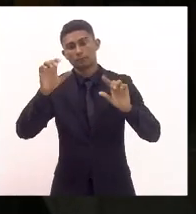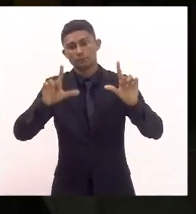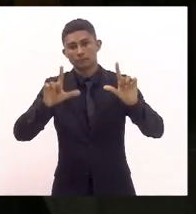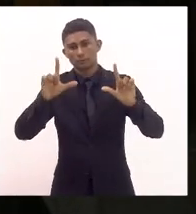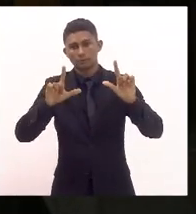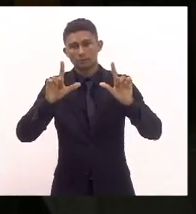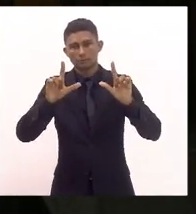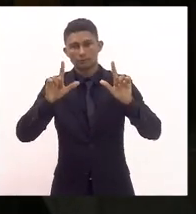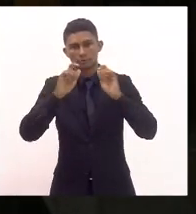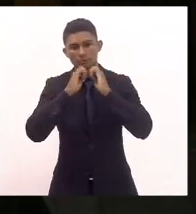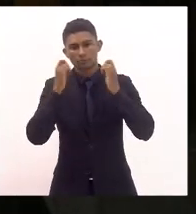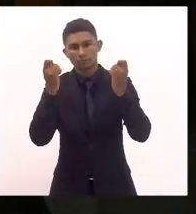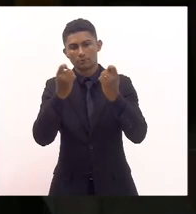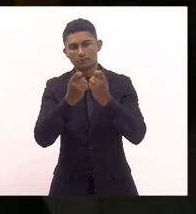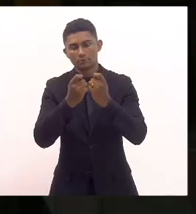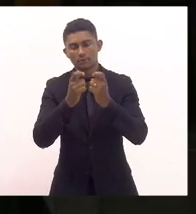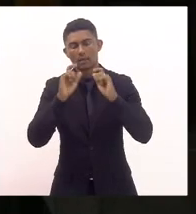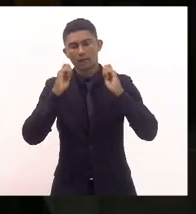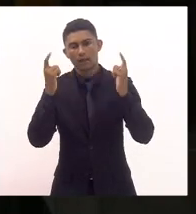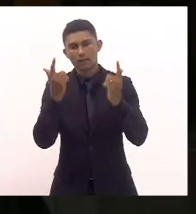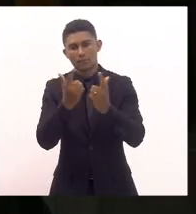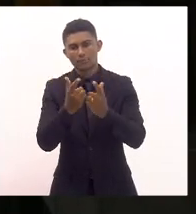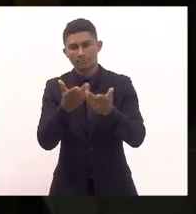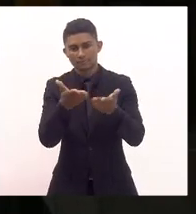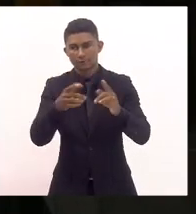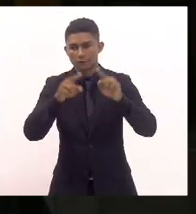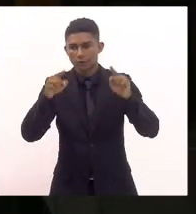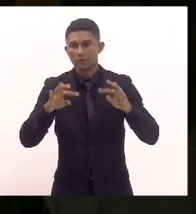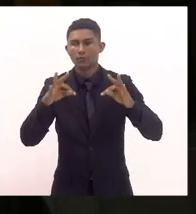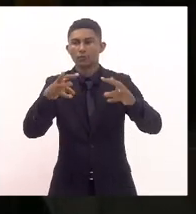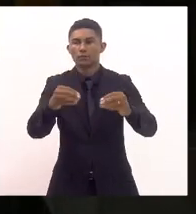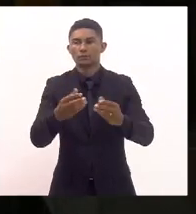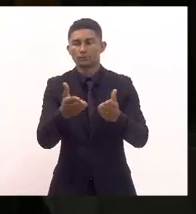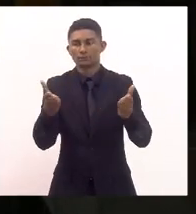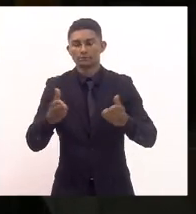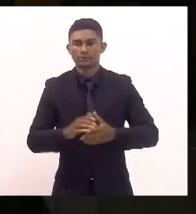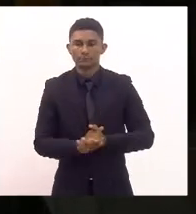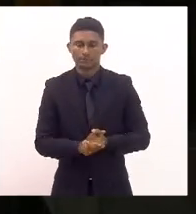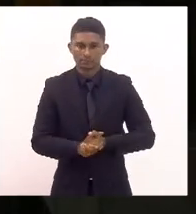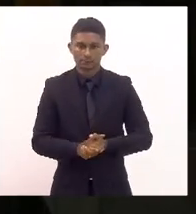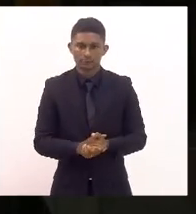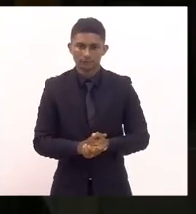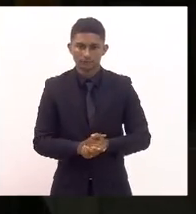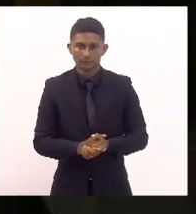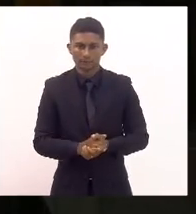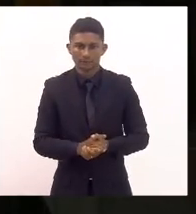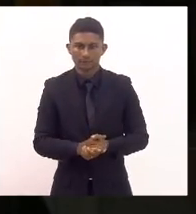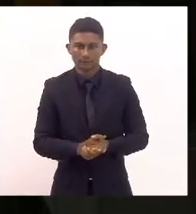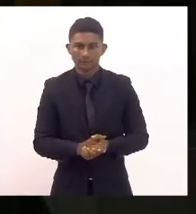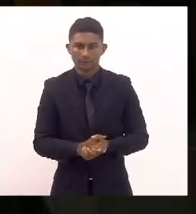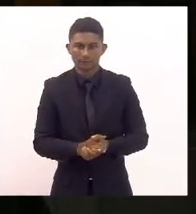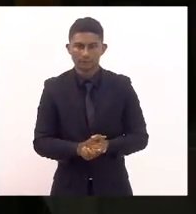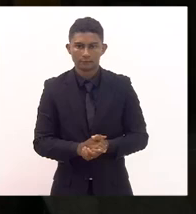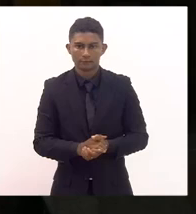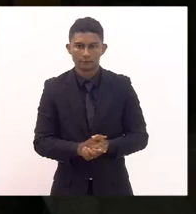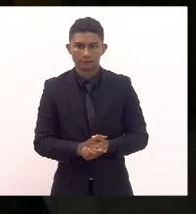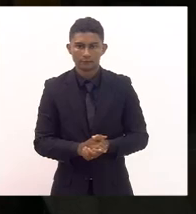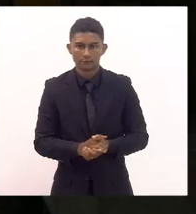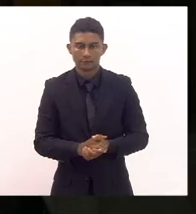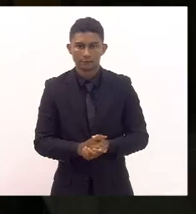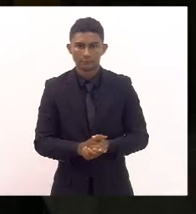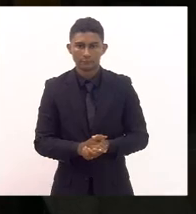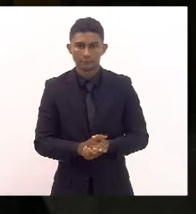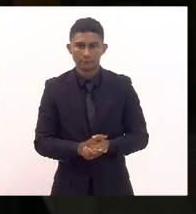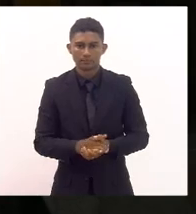funcionários da alerj telespectadores da TV alerj posso senhora Presidente eu